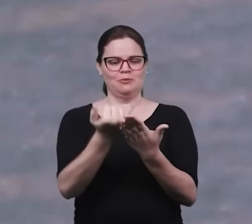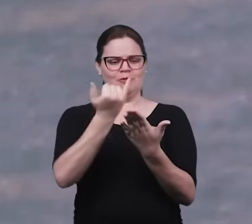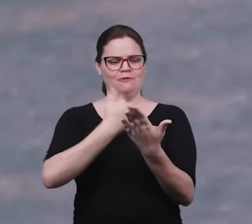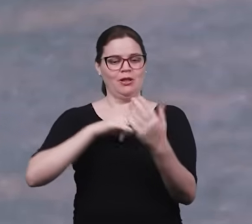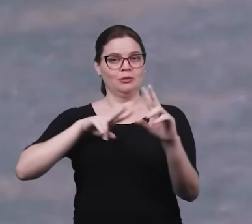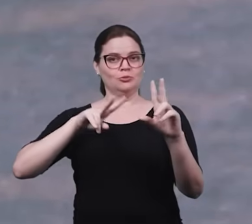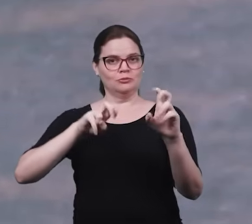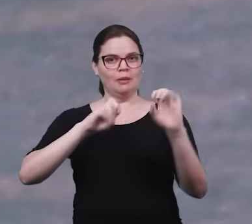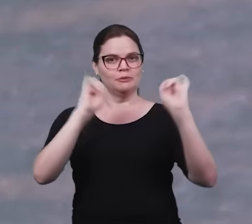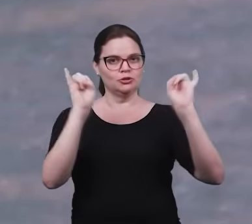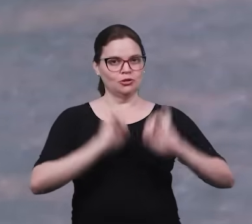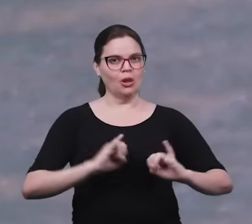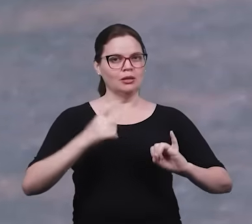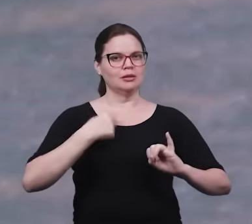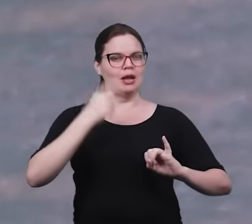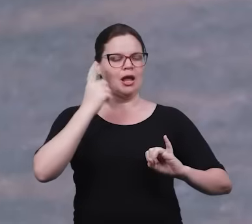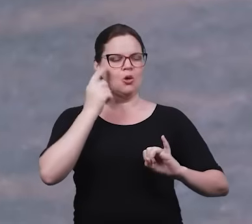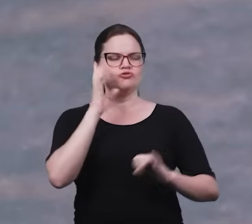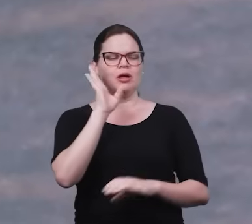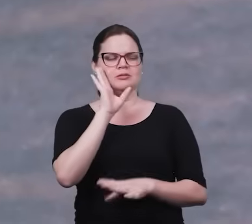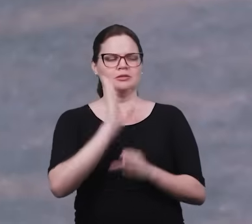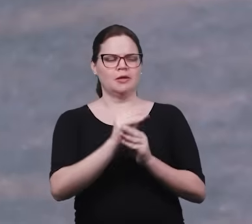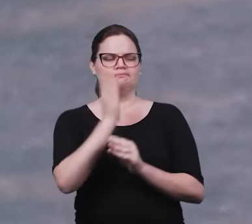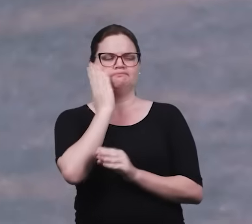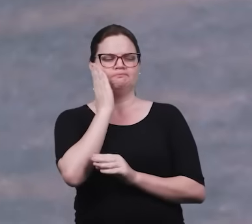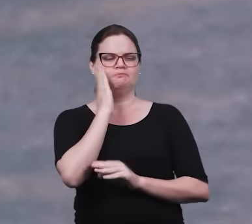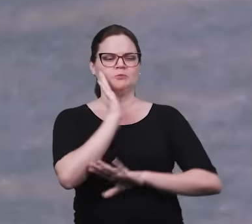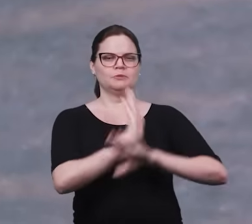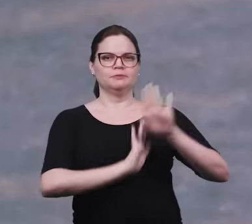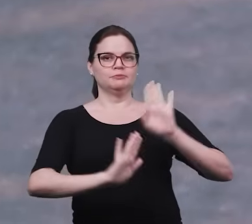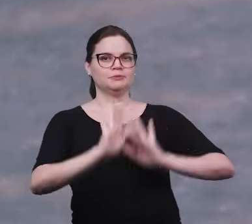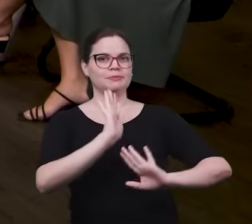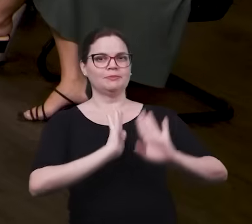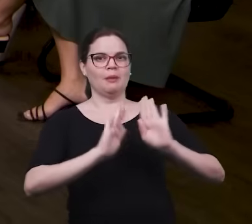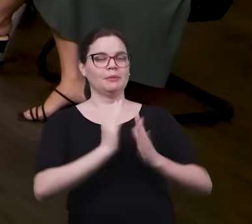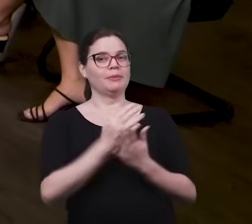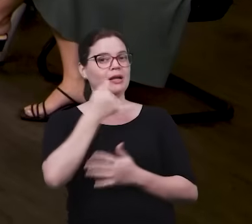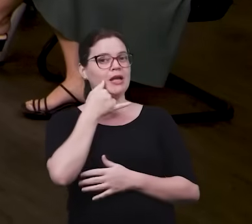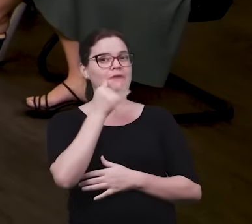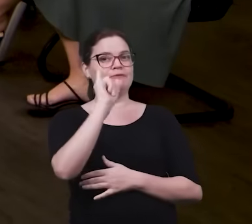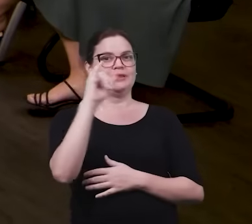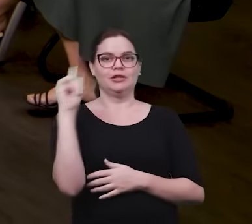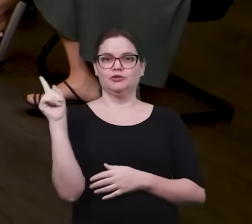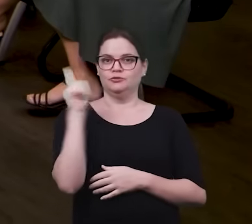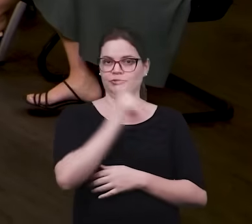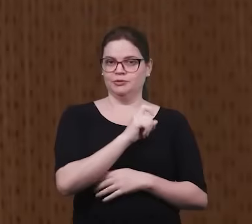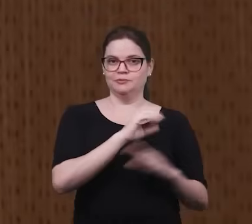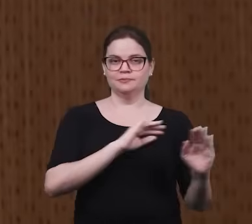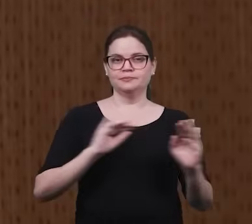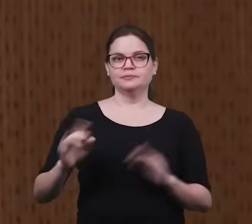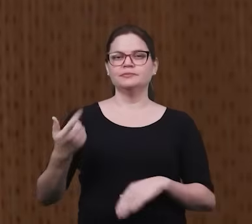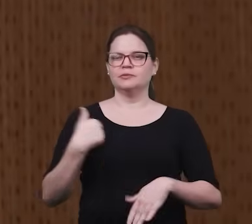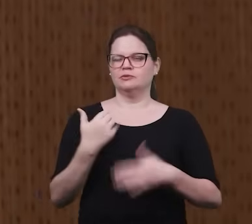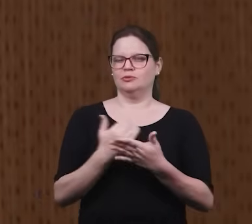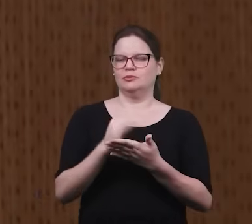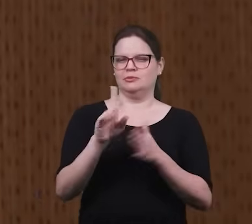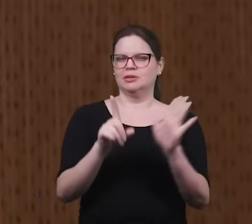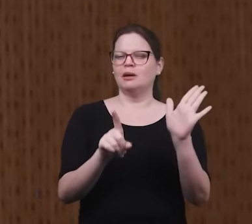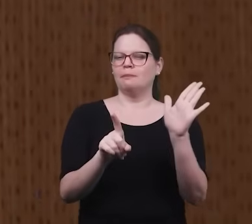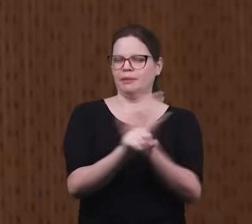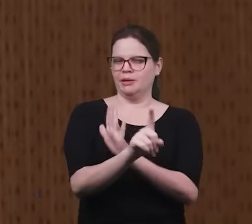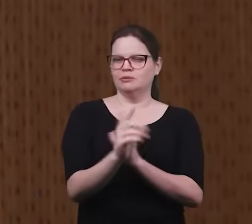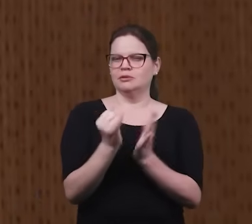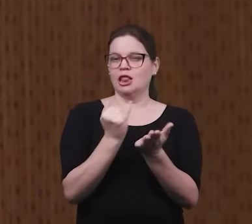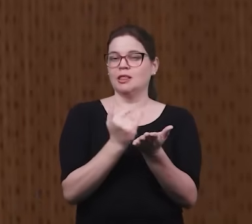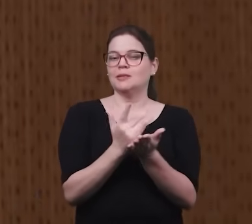estamos preparados para não entrarmos numa dificuldade. Isso é importantíssimo. Mas vai lá, Raíssa. E eu queria fazer uma pergunta, pastor Tarcísio, introdutória, para a